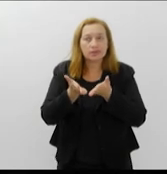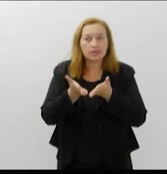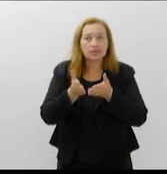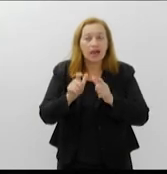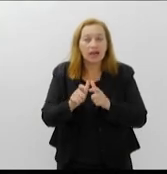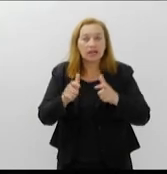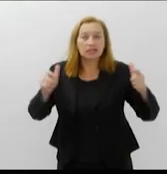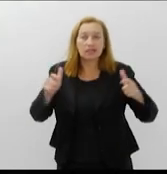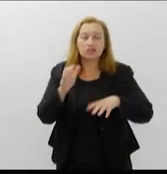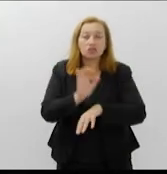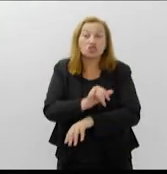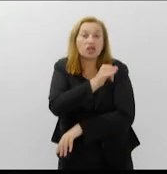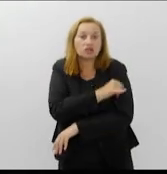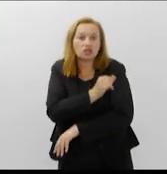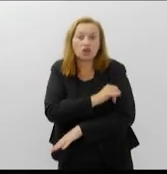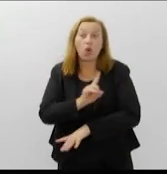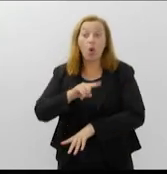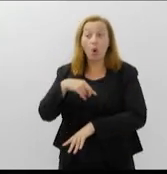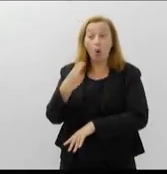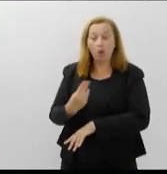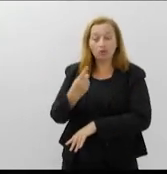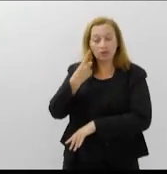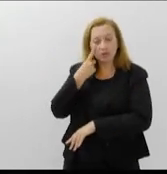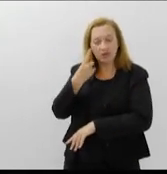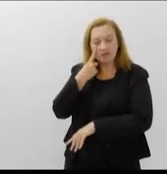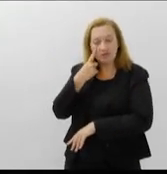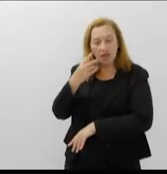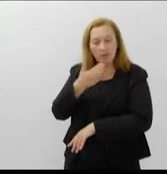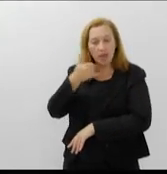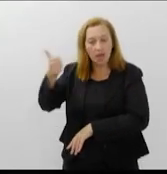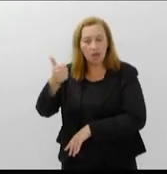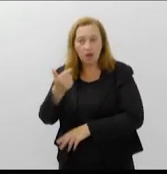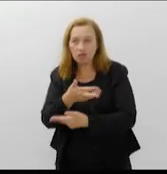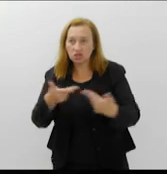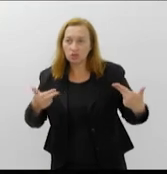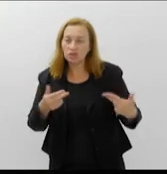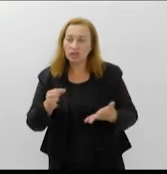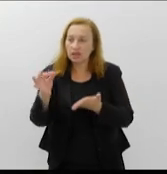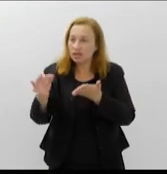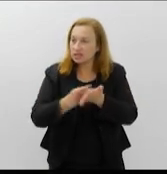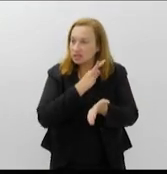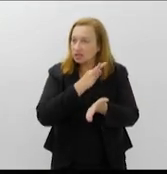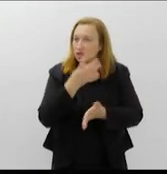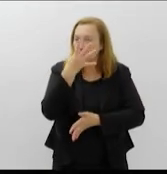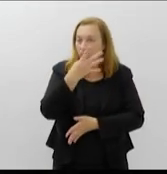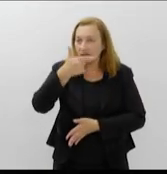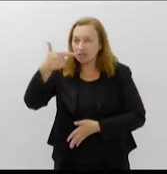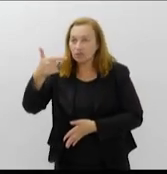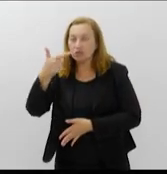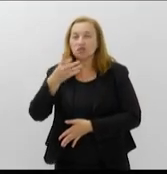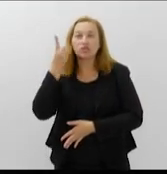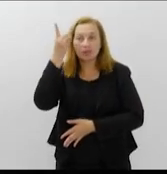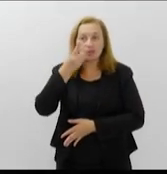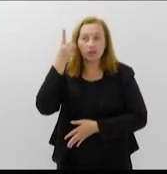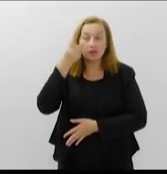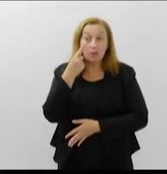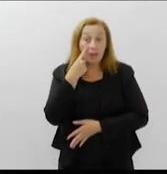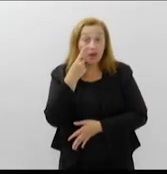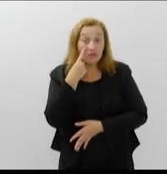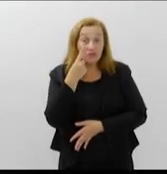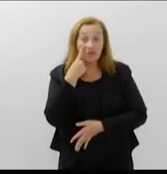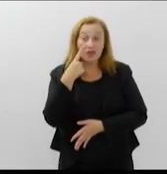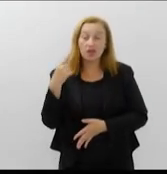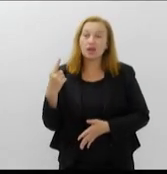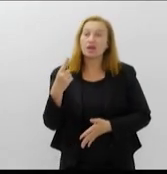de Janeiro? Ou nós vamos ter que rever essa concessão? Está aqui as assinaturas de 42 deputados para rever o marco